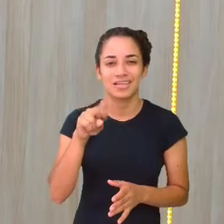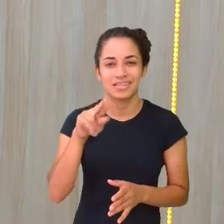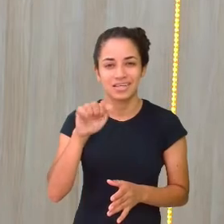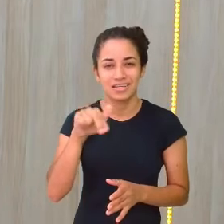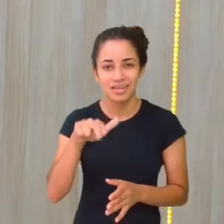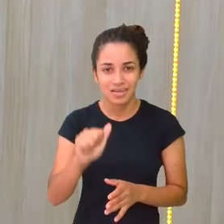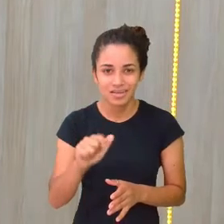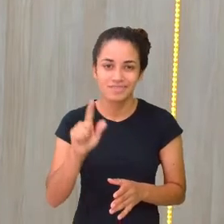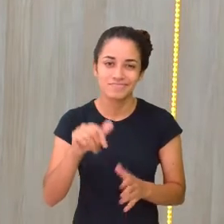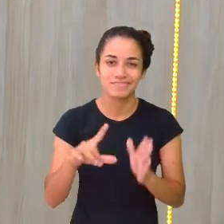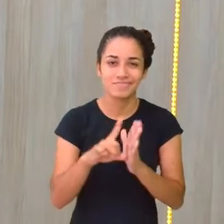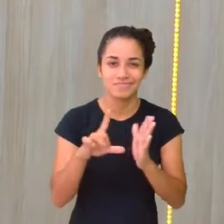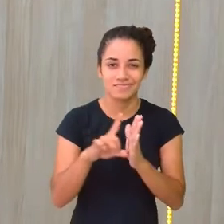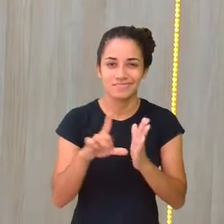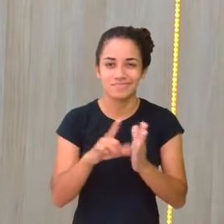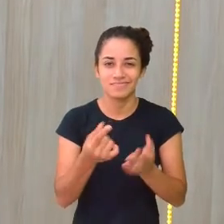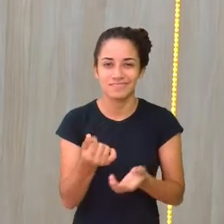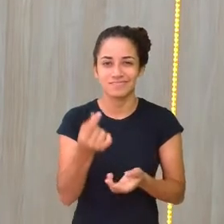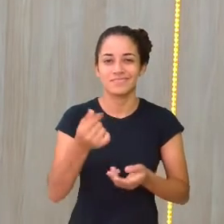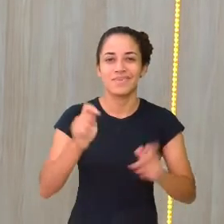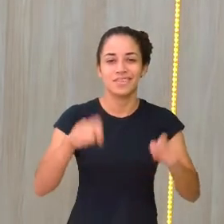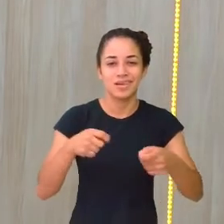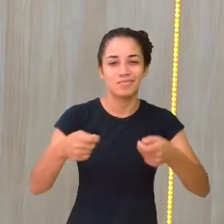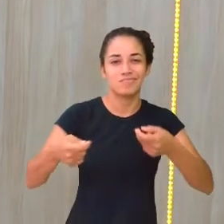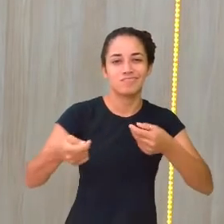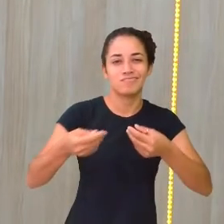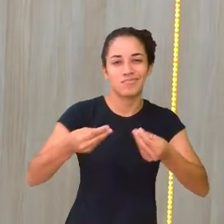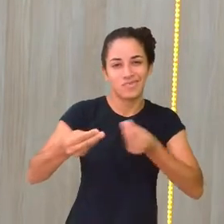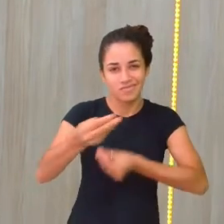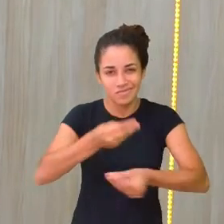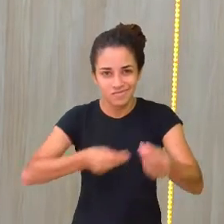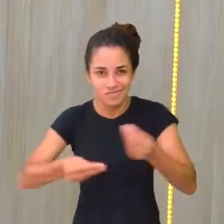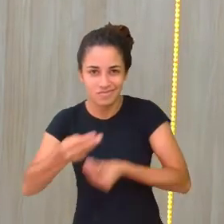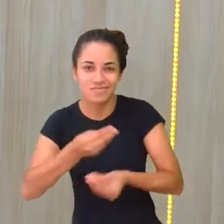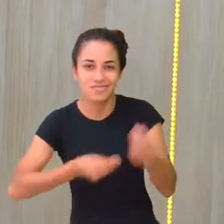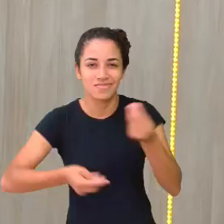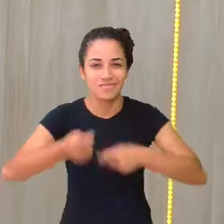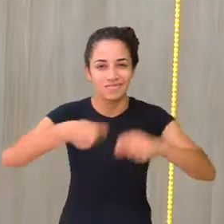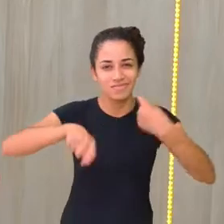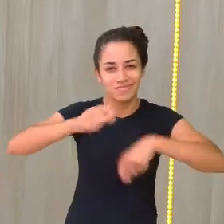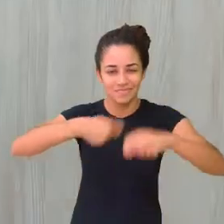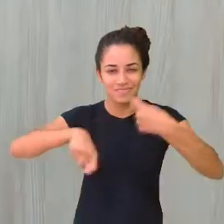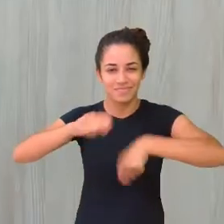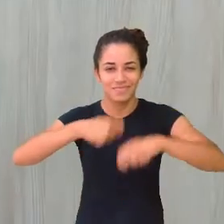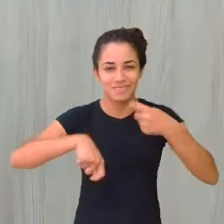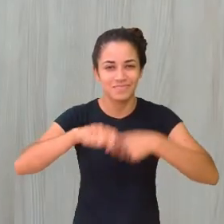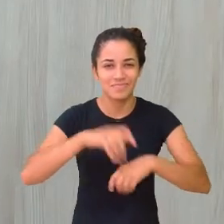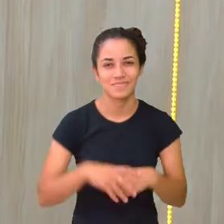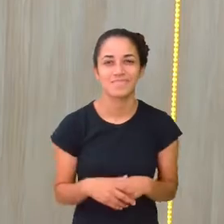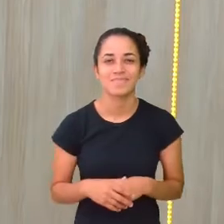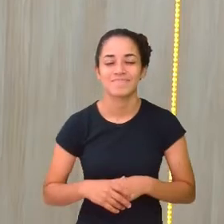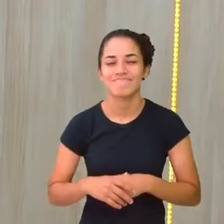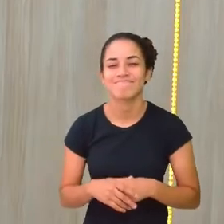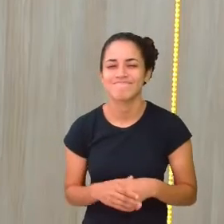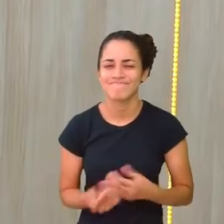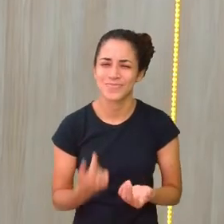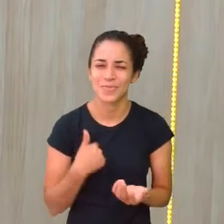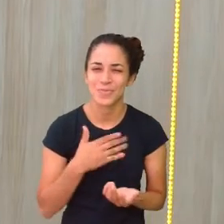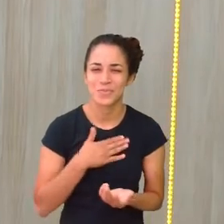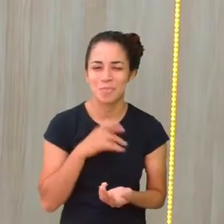capitalista de trocas comerciais. Quase que não sai, professor Adriana. Mas saiu. Eu gostei do